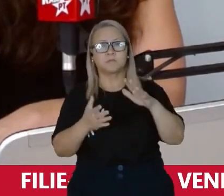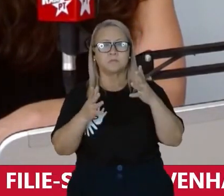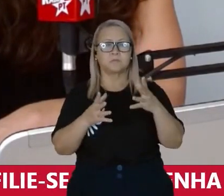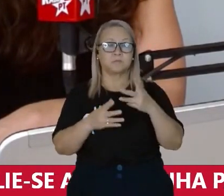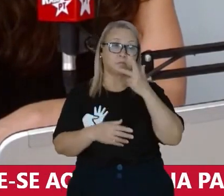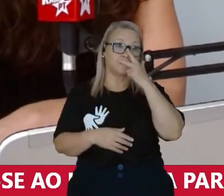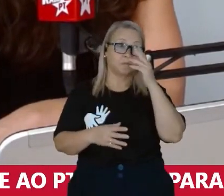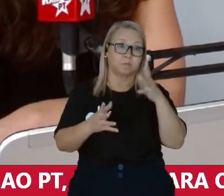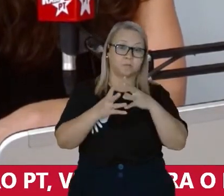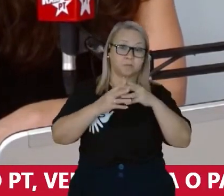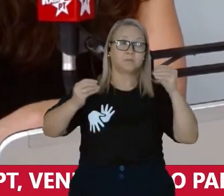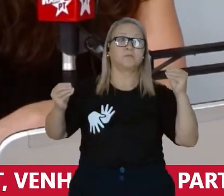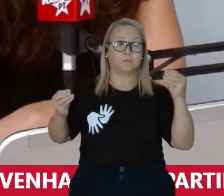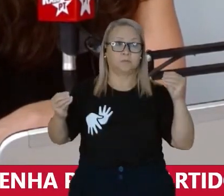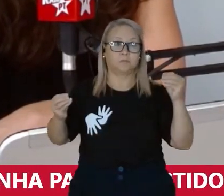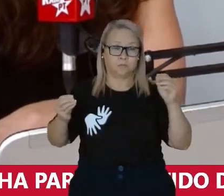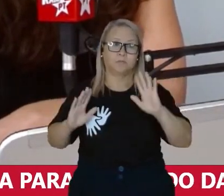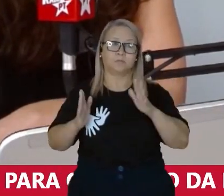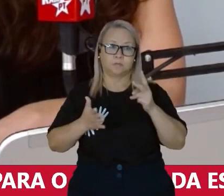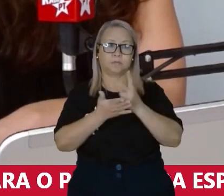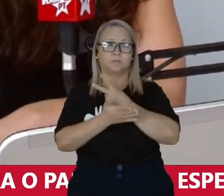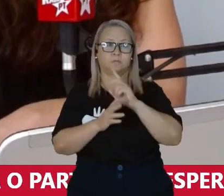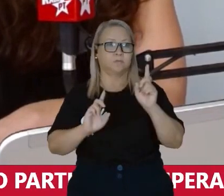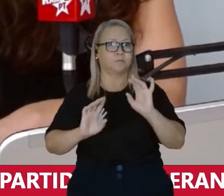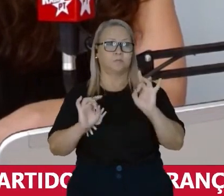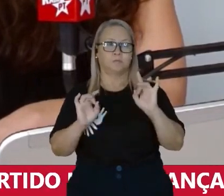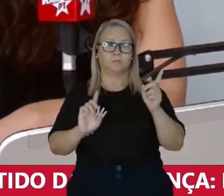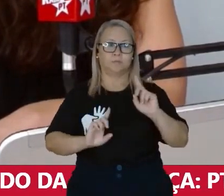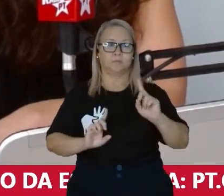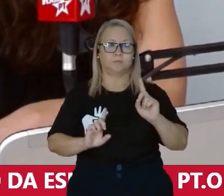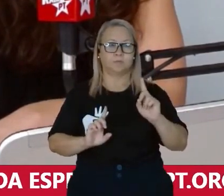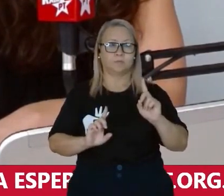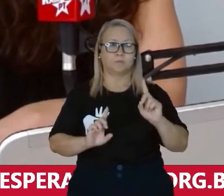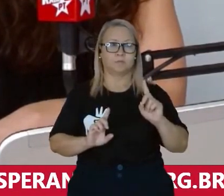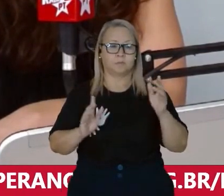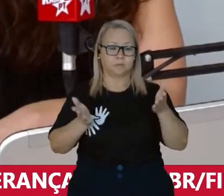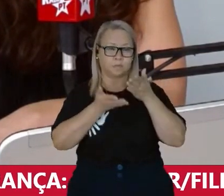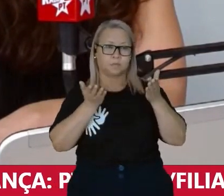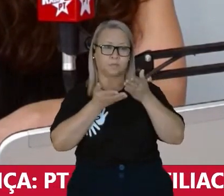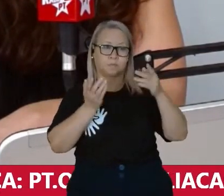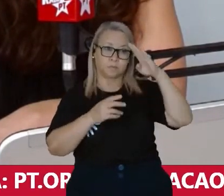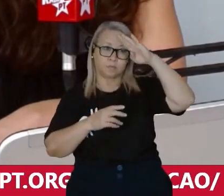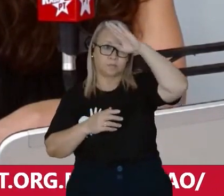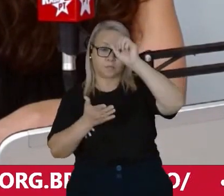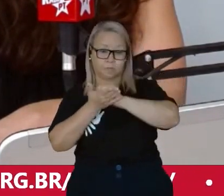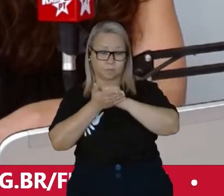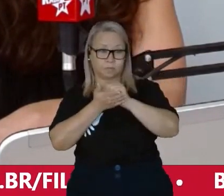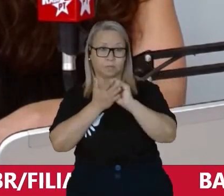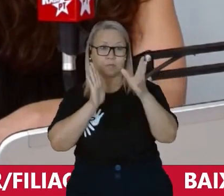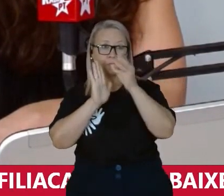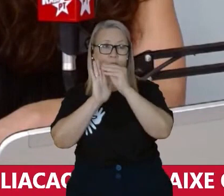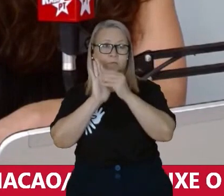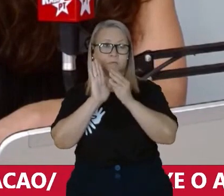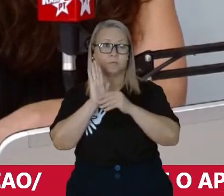já aconteceu algumas vezes. Amanda, não são só os influenciadores bolsonaristas que apagam conteúdo, não. O